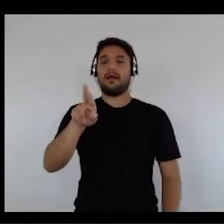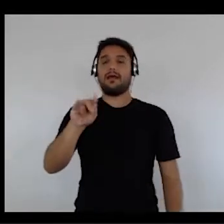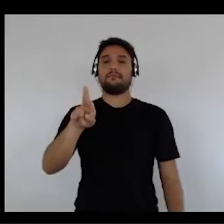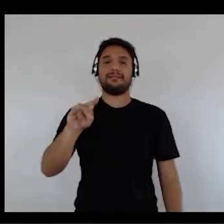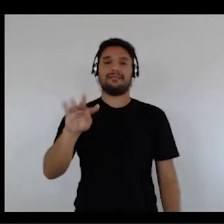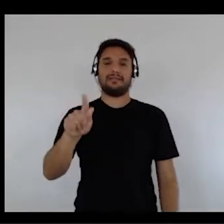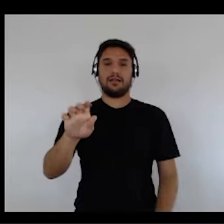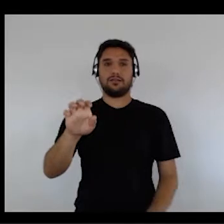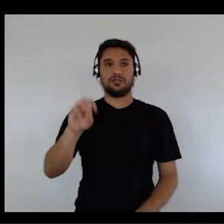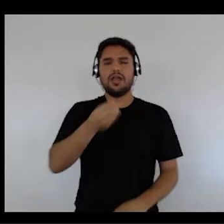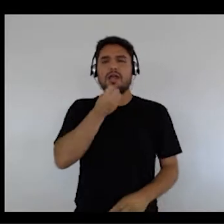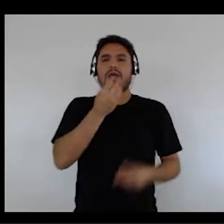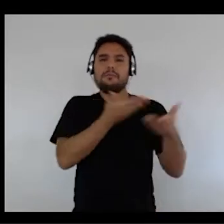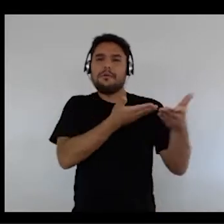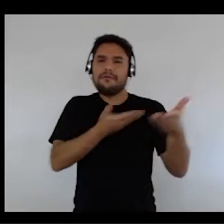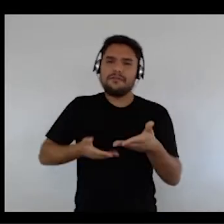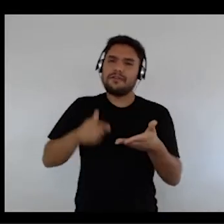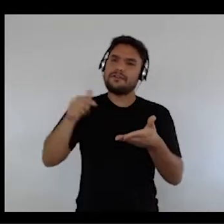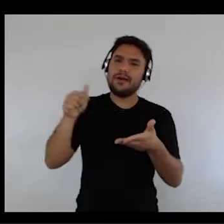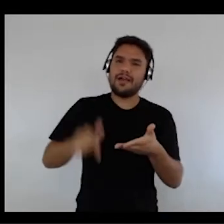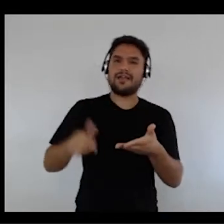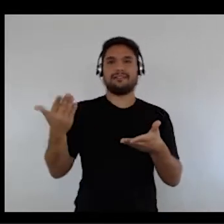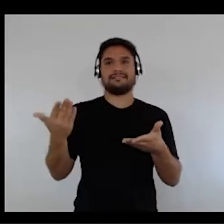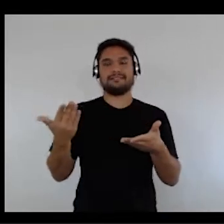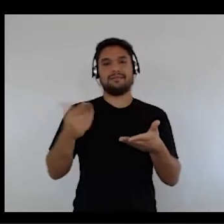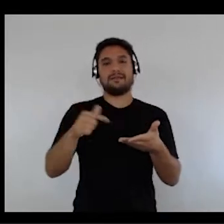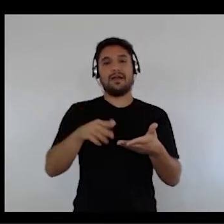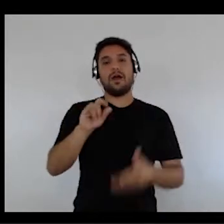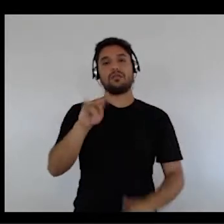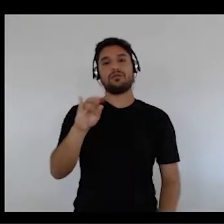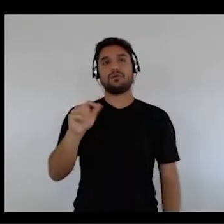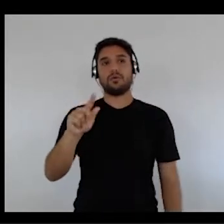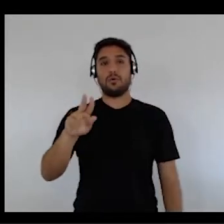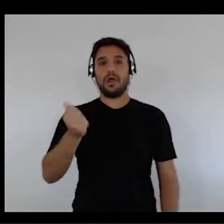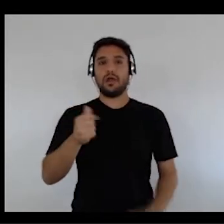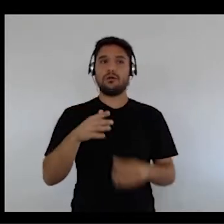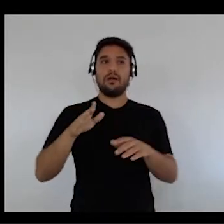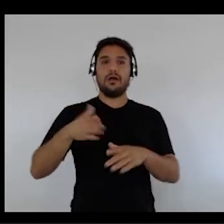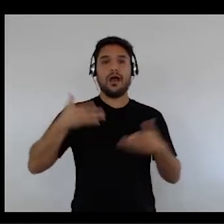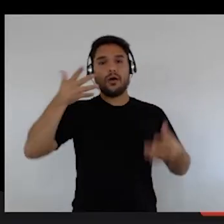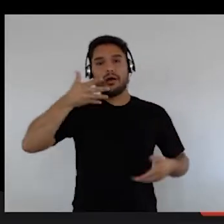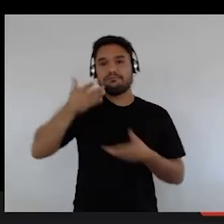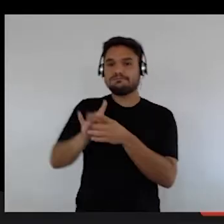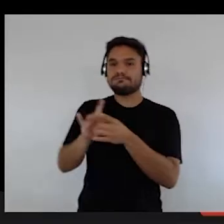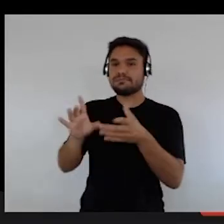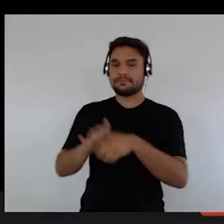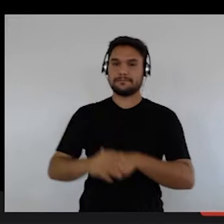arbitragens. Seja bem-vindo a esse painel, doutor Antônio Coelho, a palavra está com o senhor.